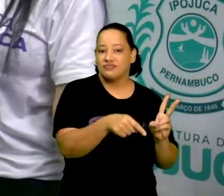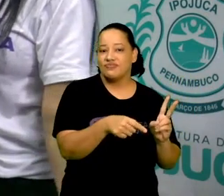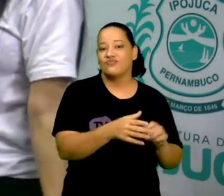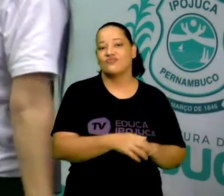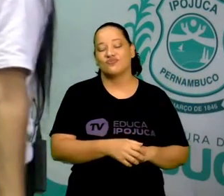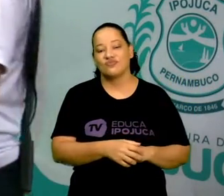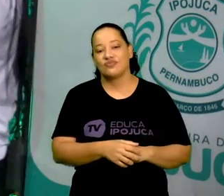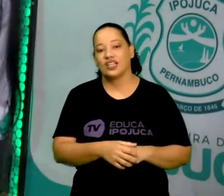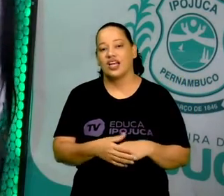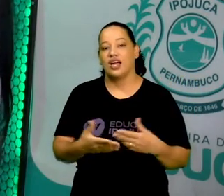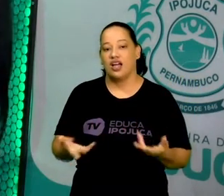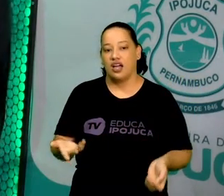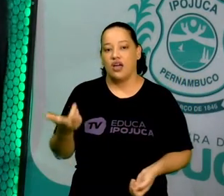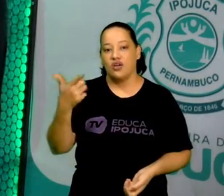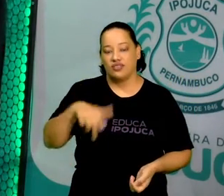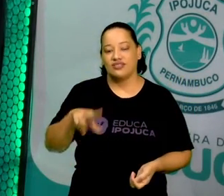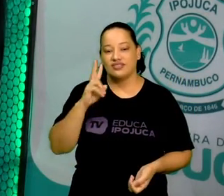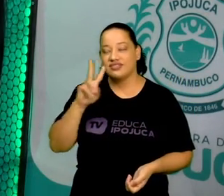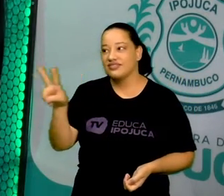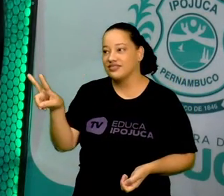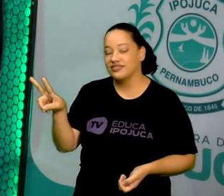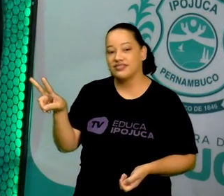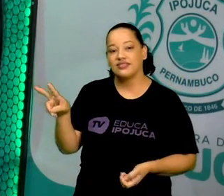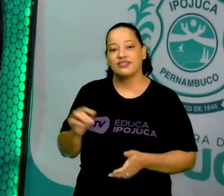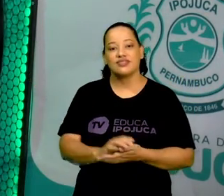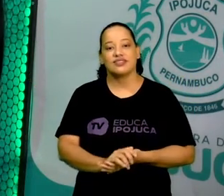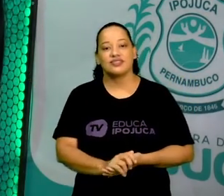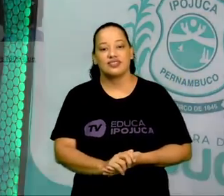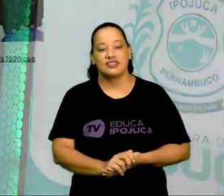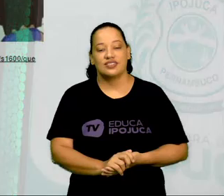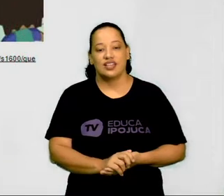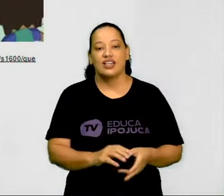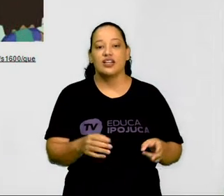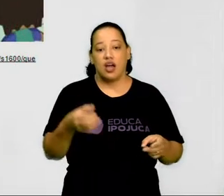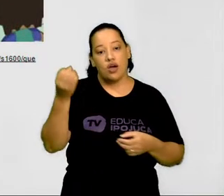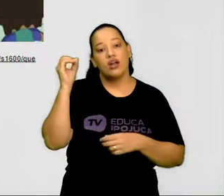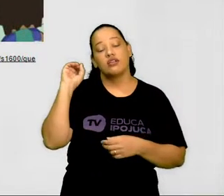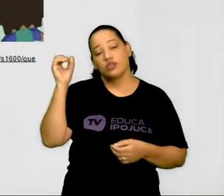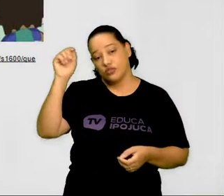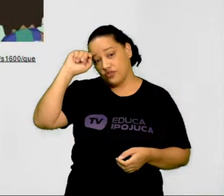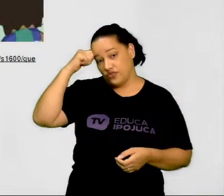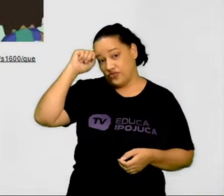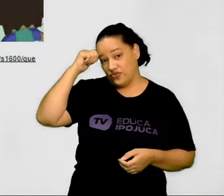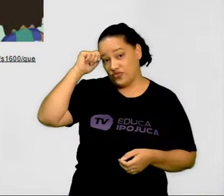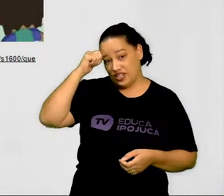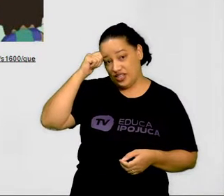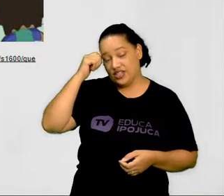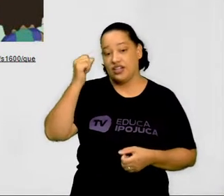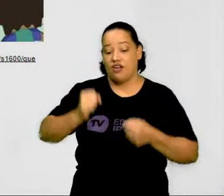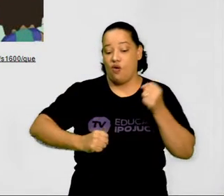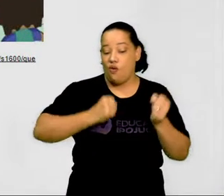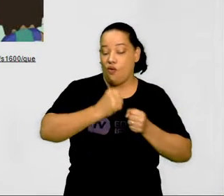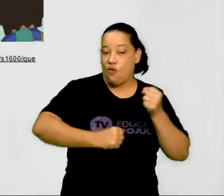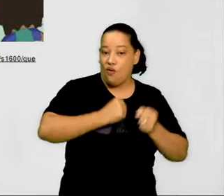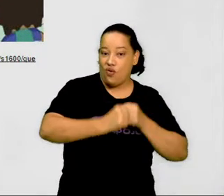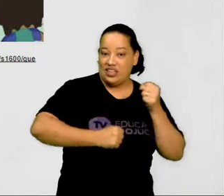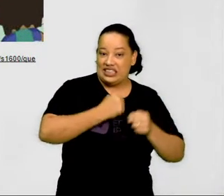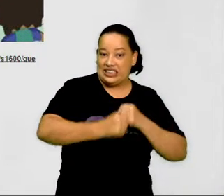que tá aqui na nossa telinha também vamos observar jogo de origem africana ó corrida